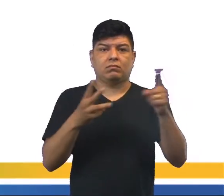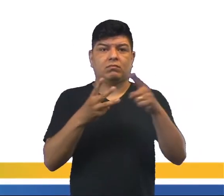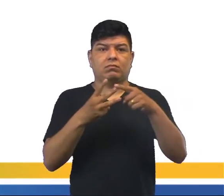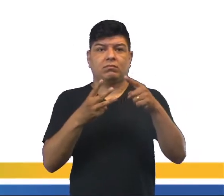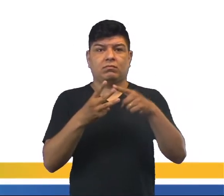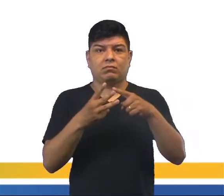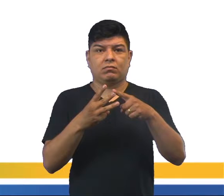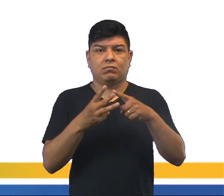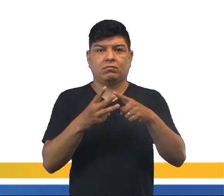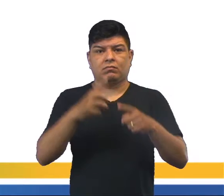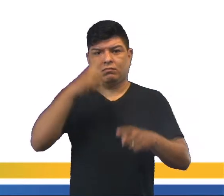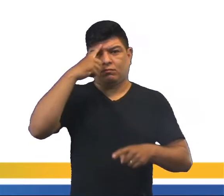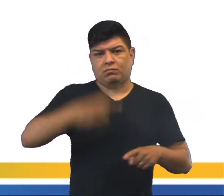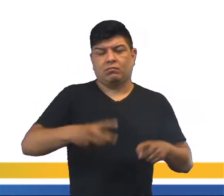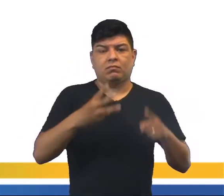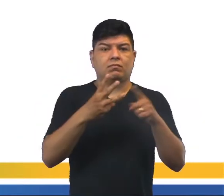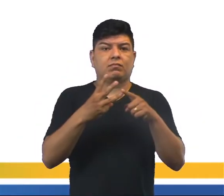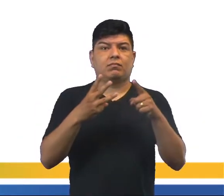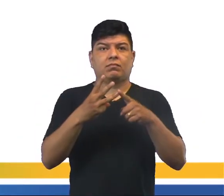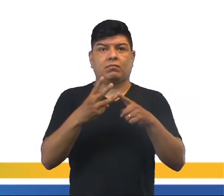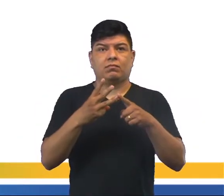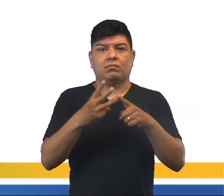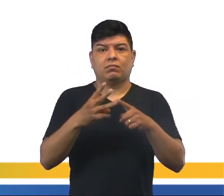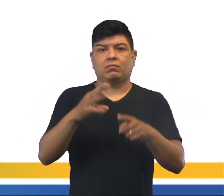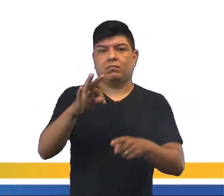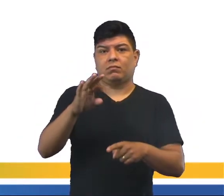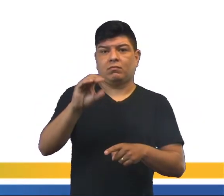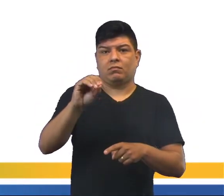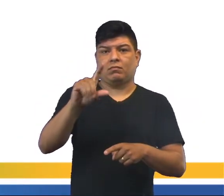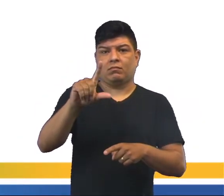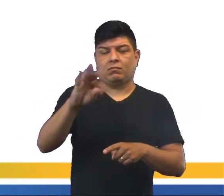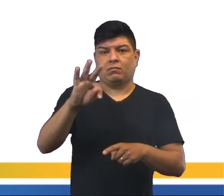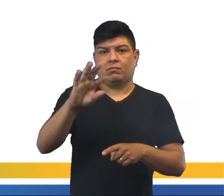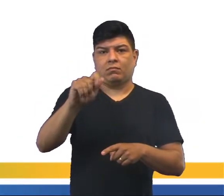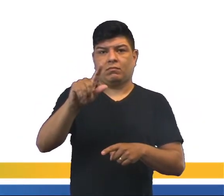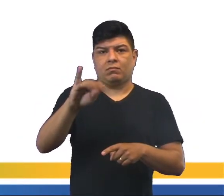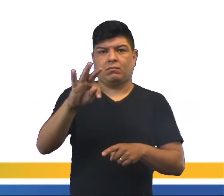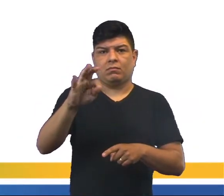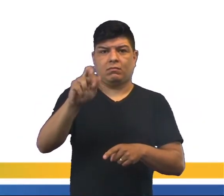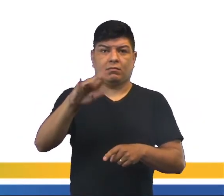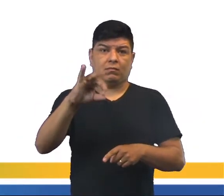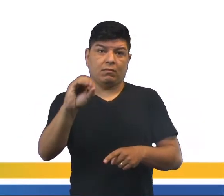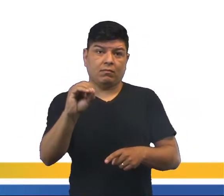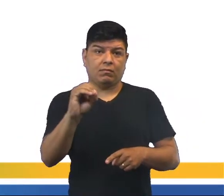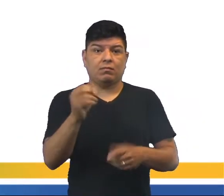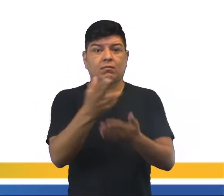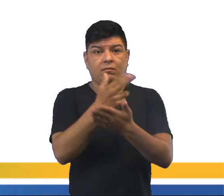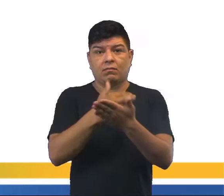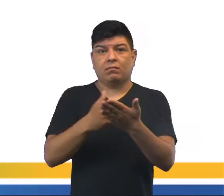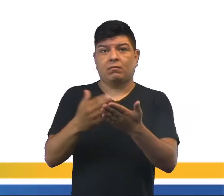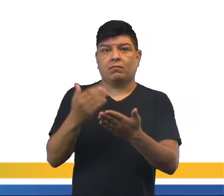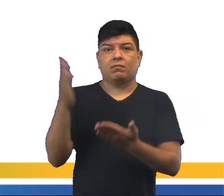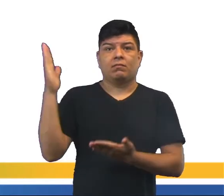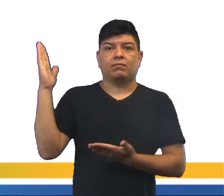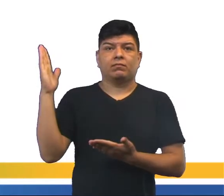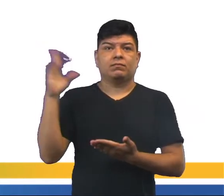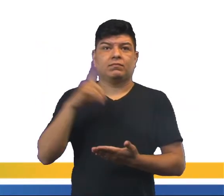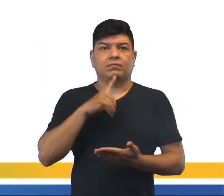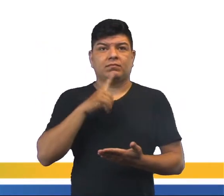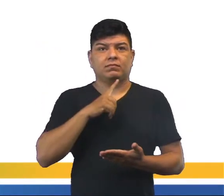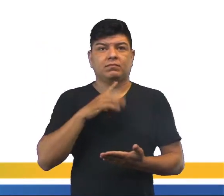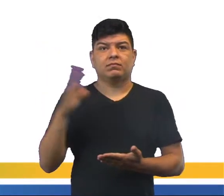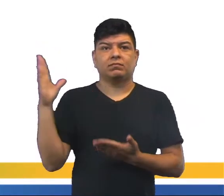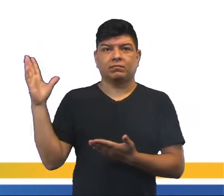regime autoritário e regime totalitário. Percebam aí na chart, que a gente tem o Hitlerzinho